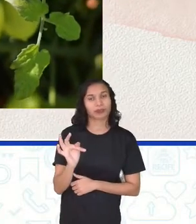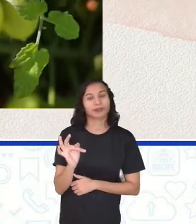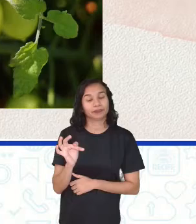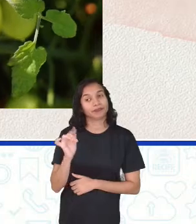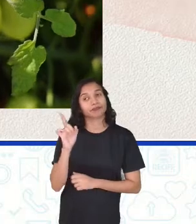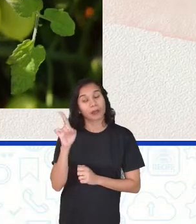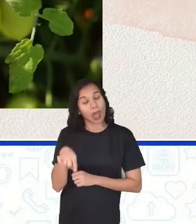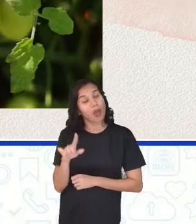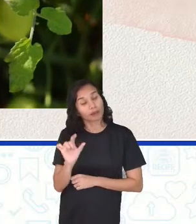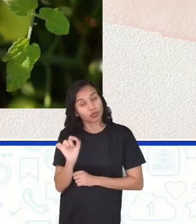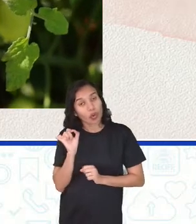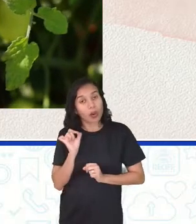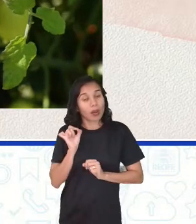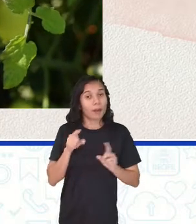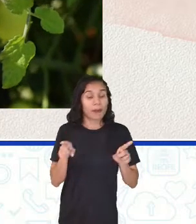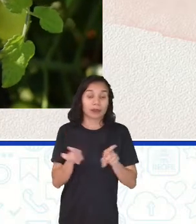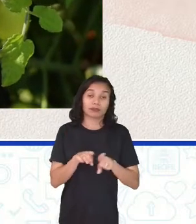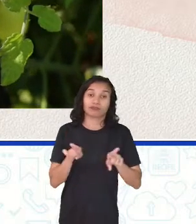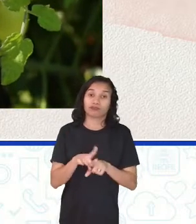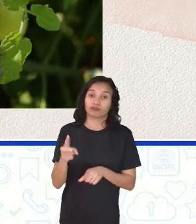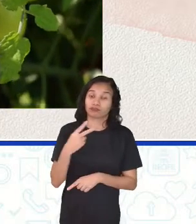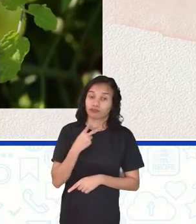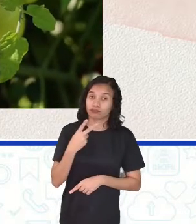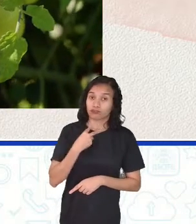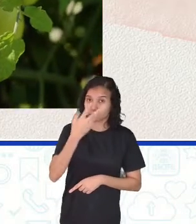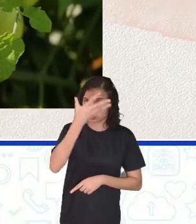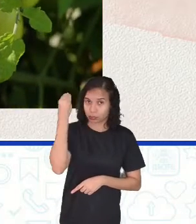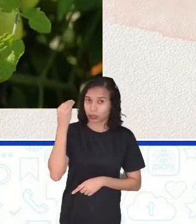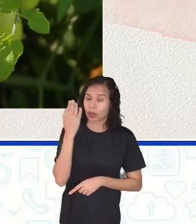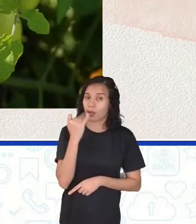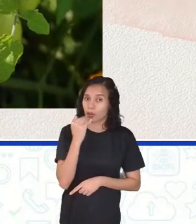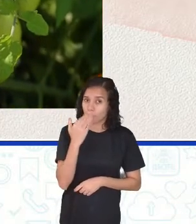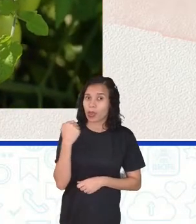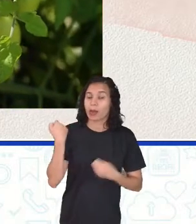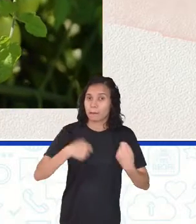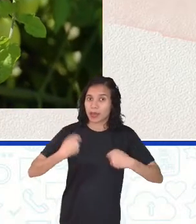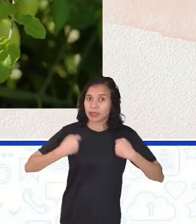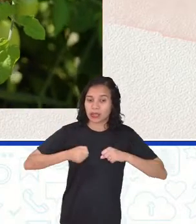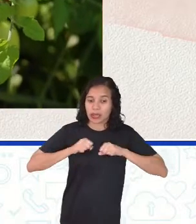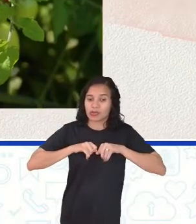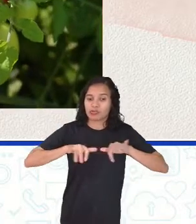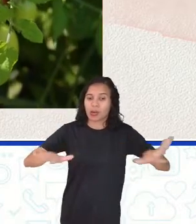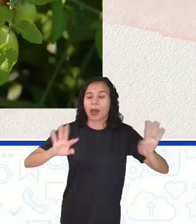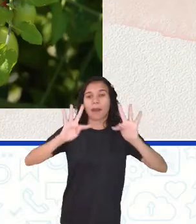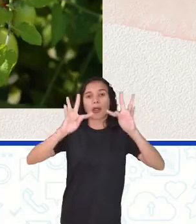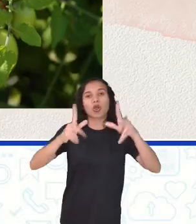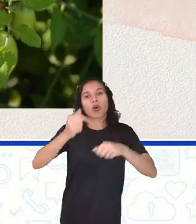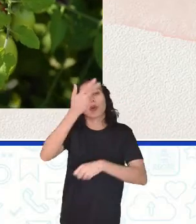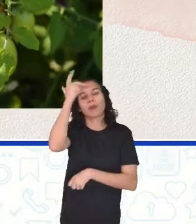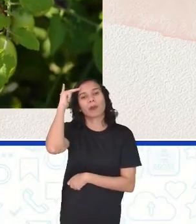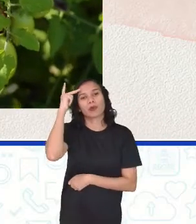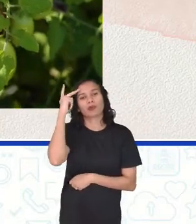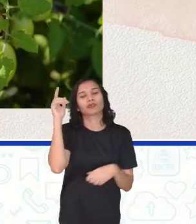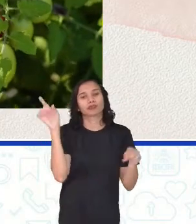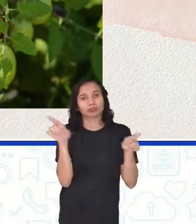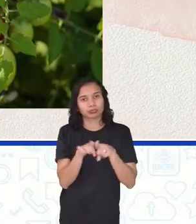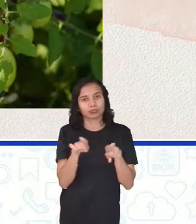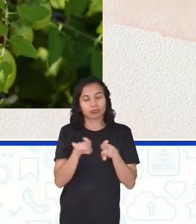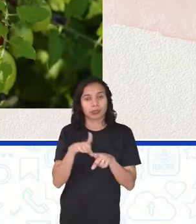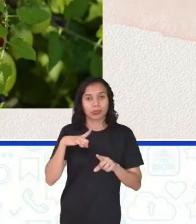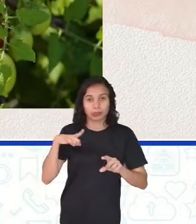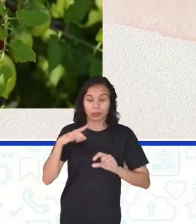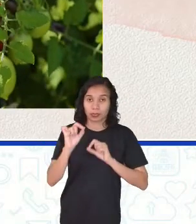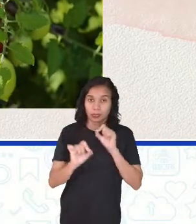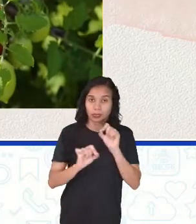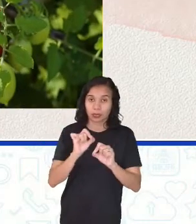uma opção, mas a gente não pode esquecer que o alimento tem que chegar para todos. E aí também vem aí